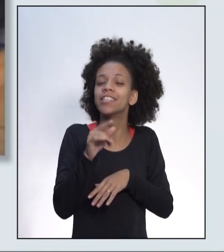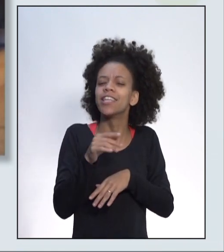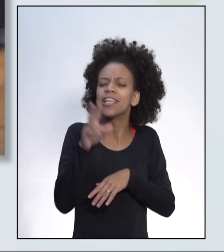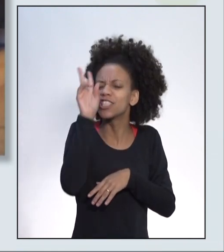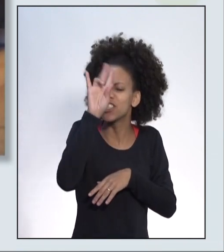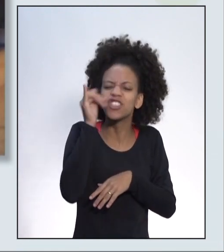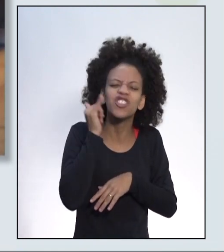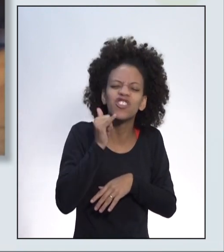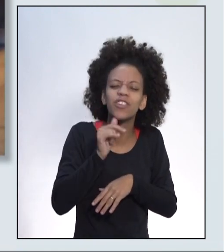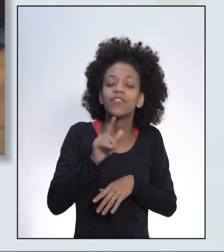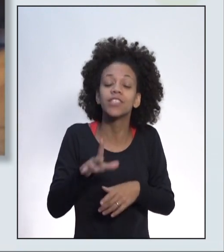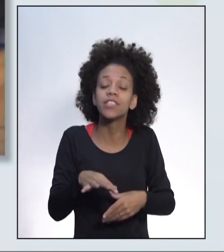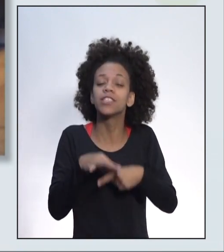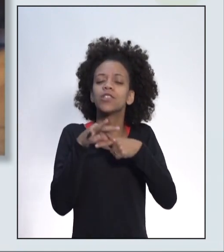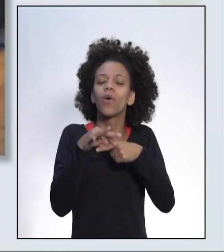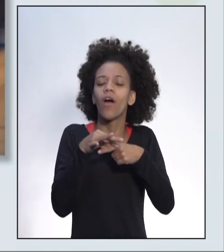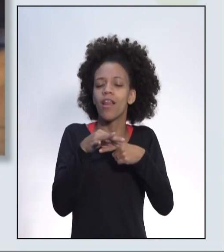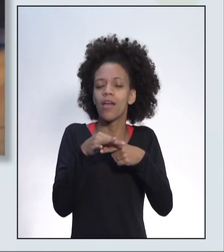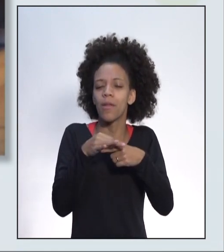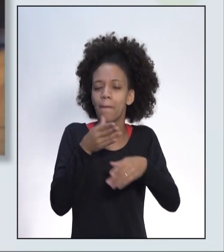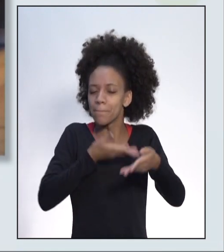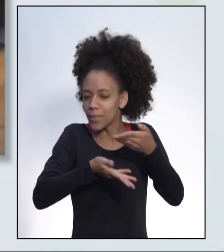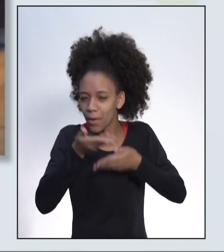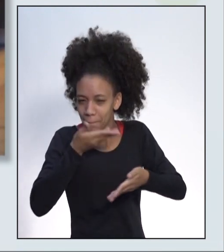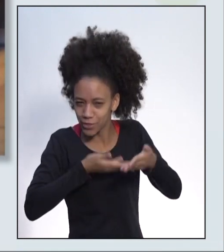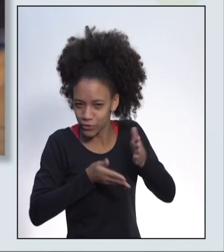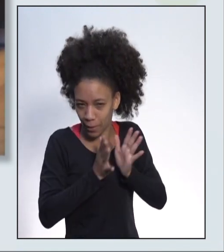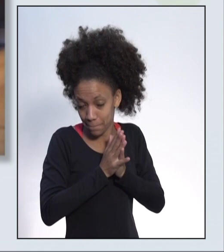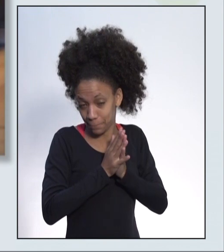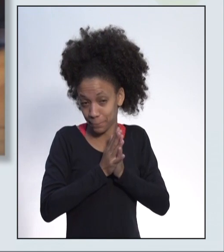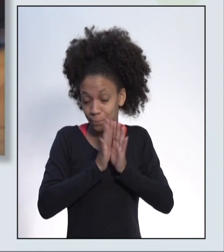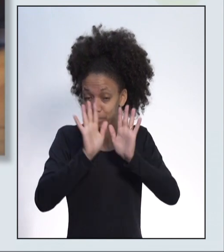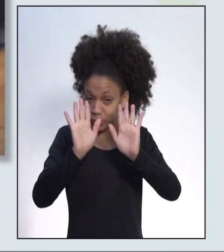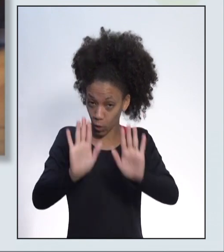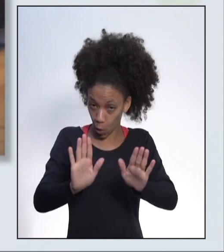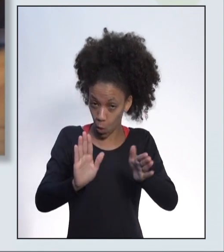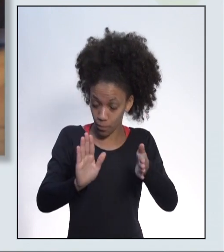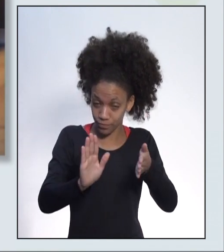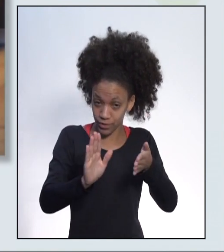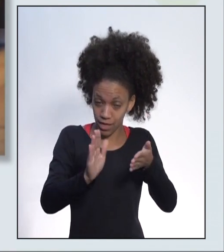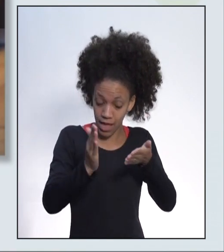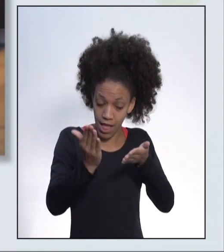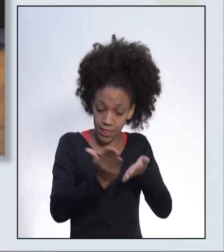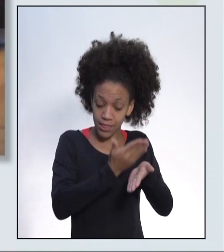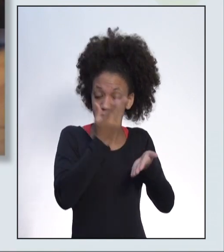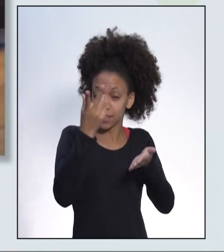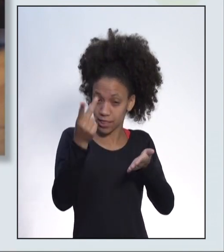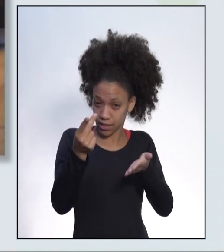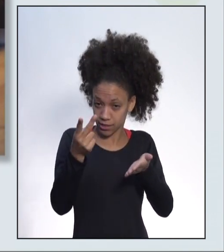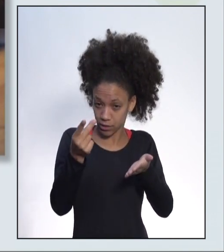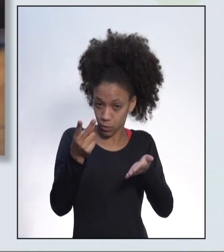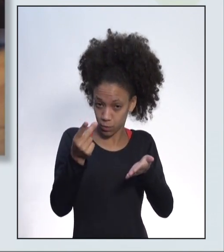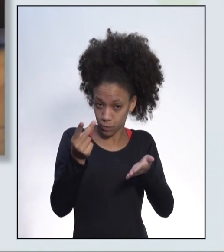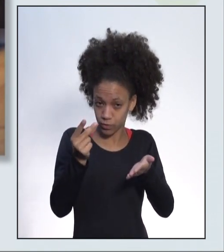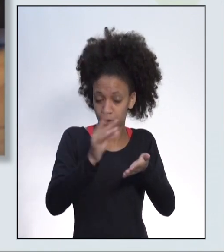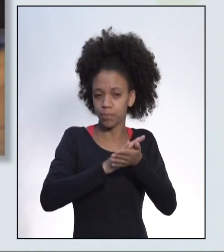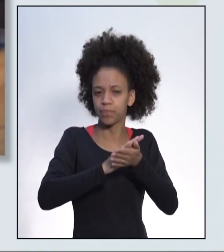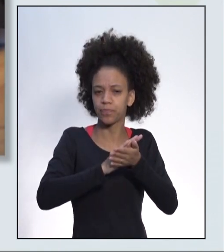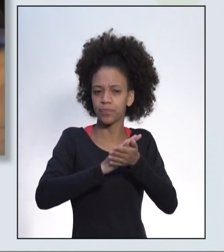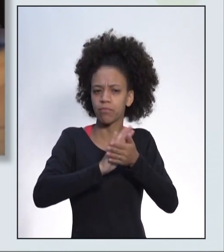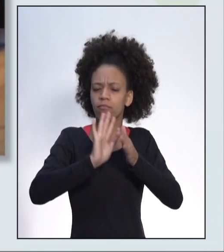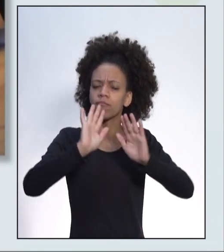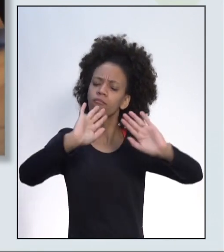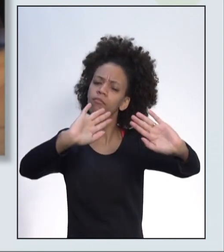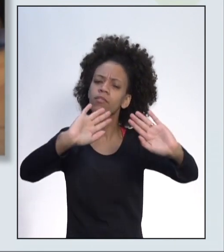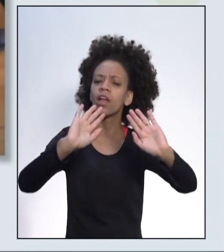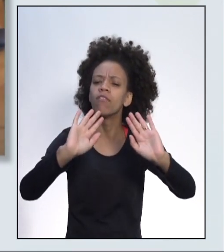para compartilhar? Bom, aqui, deixa eu pensar, na minha segunda página, eu vou pegar e